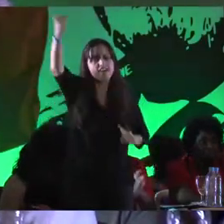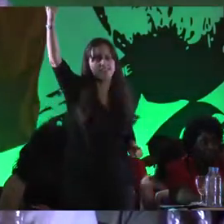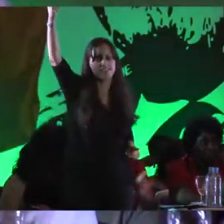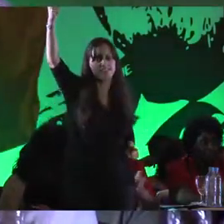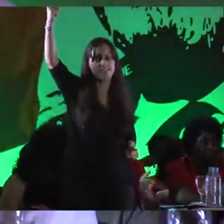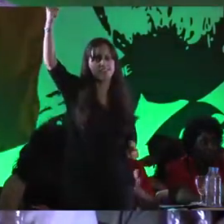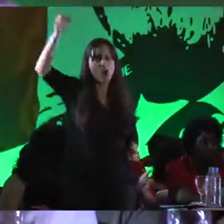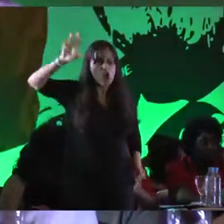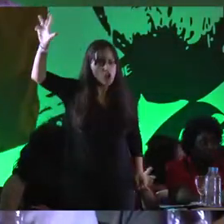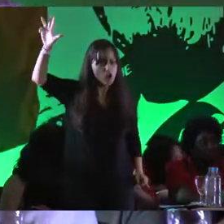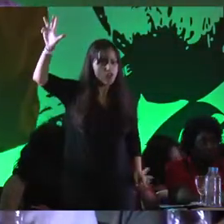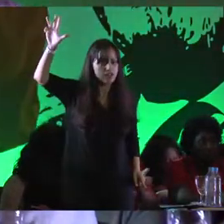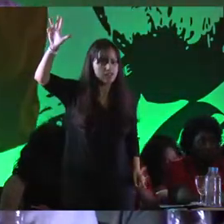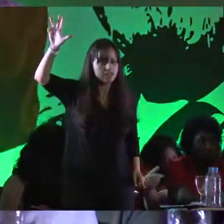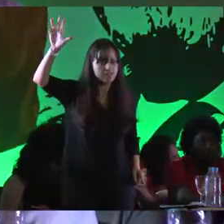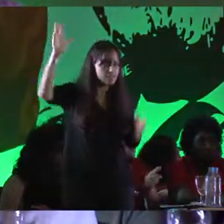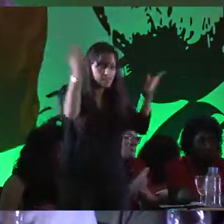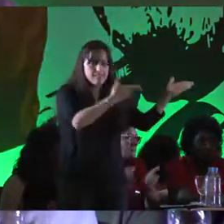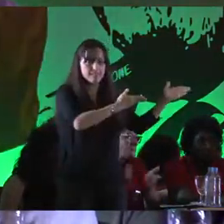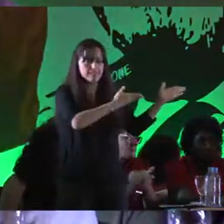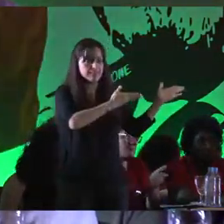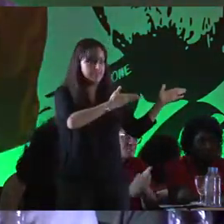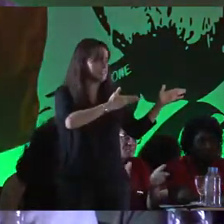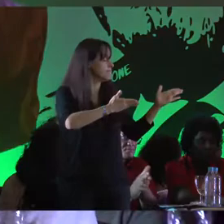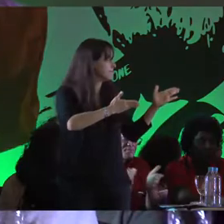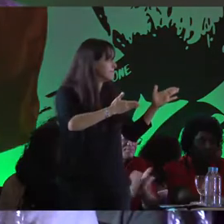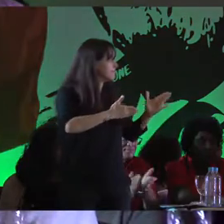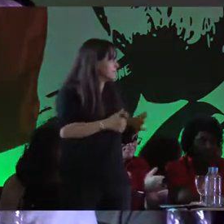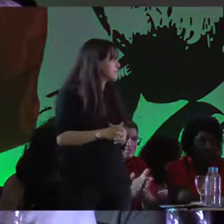plano Lula, é plano L.